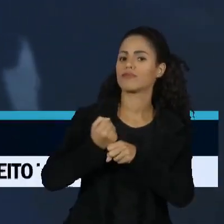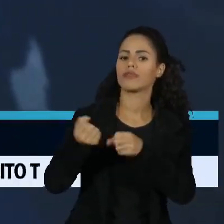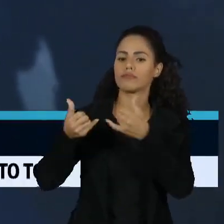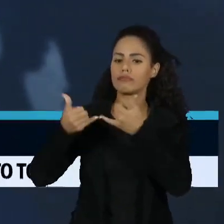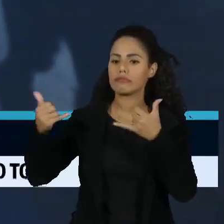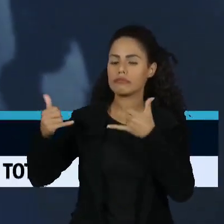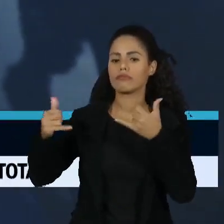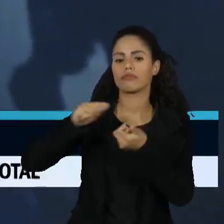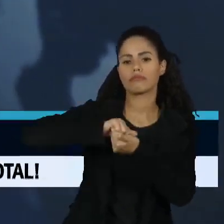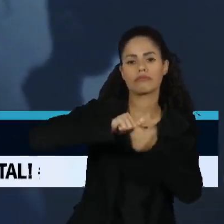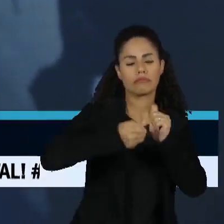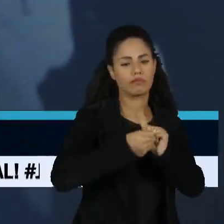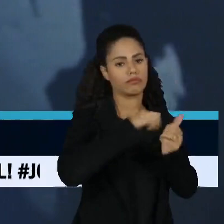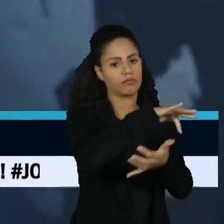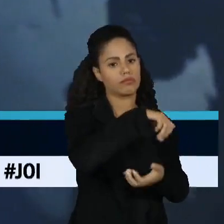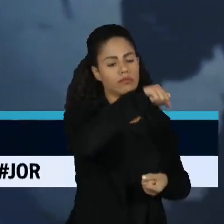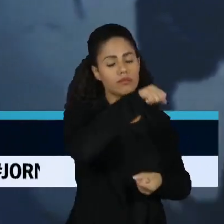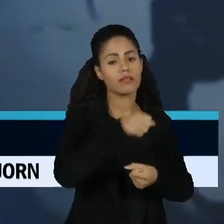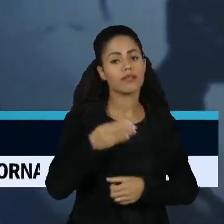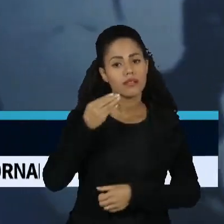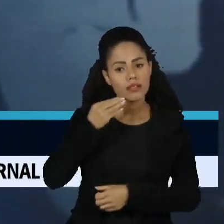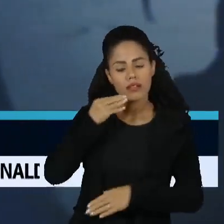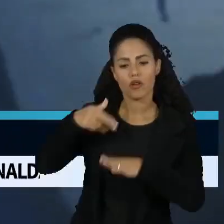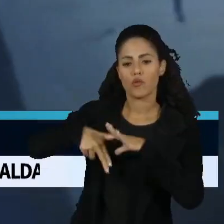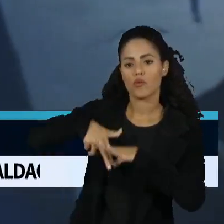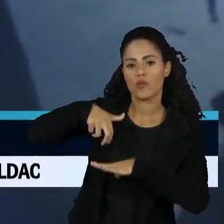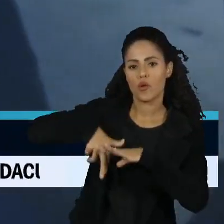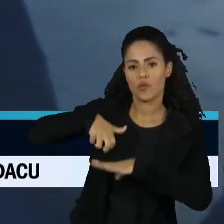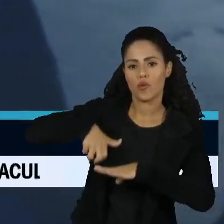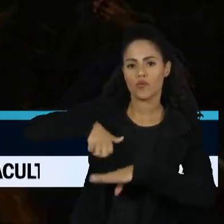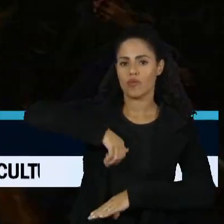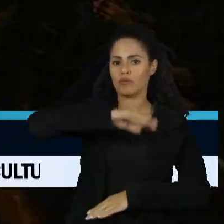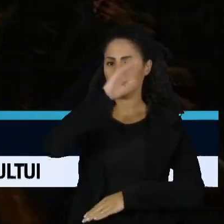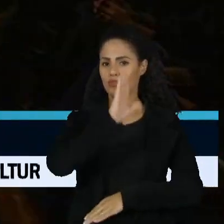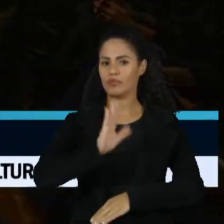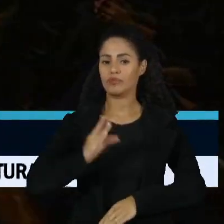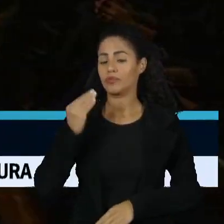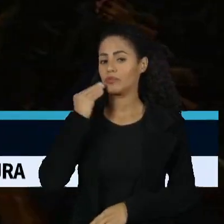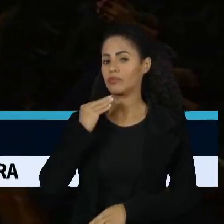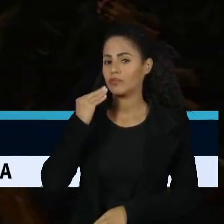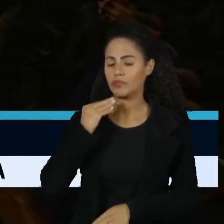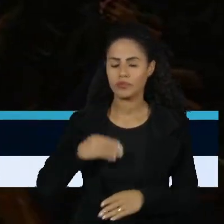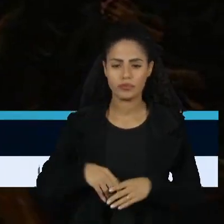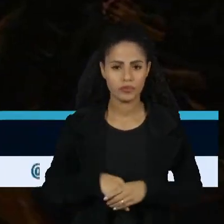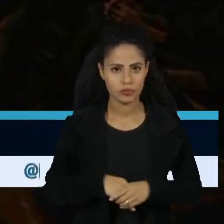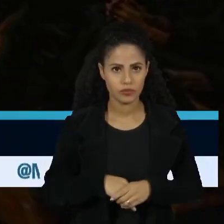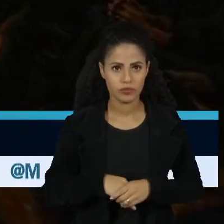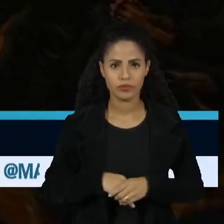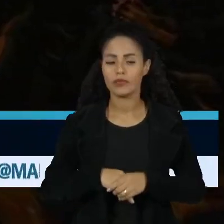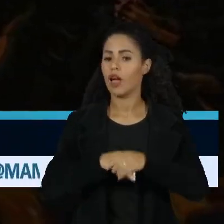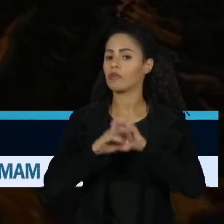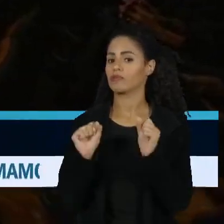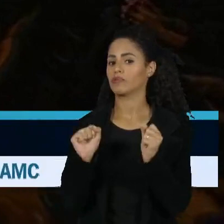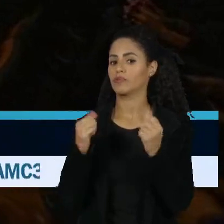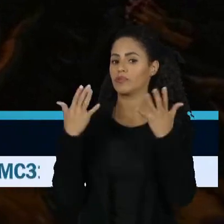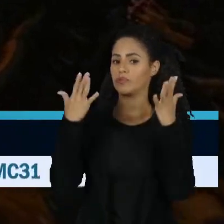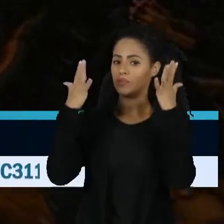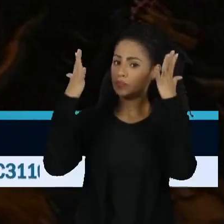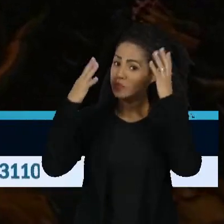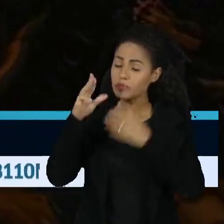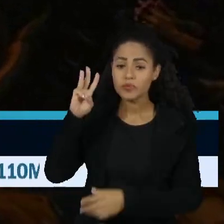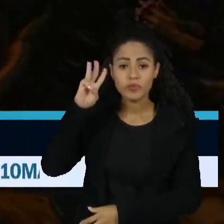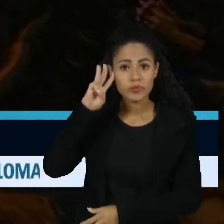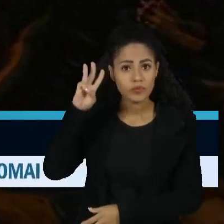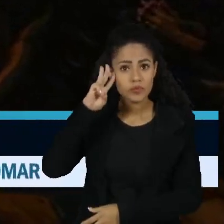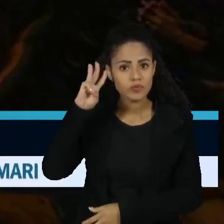energética e avanços para expandir a exploração de petróleo no país. A data especial foi comemorada nesta terça